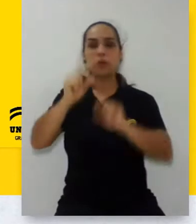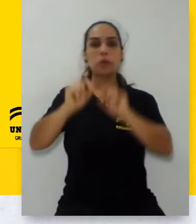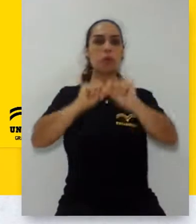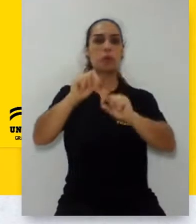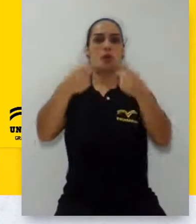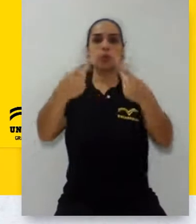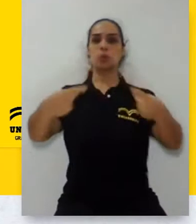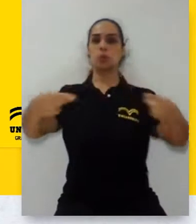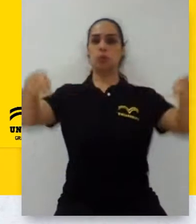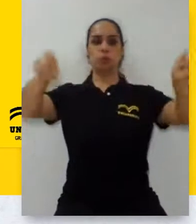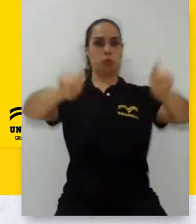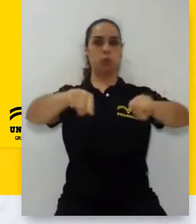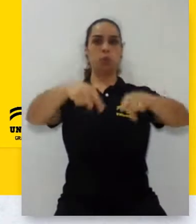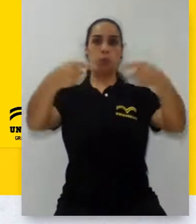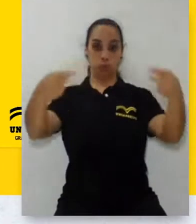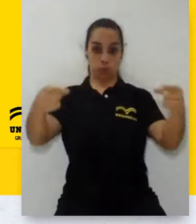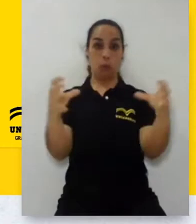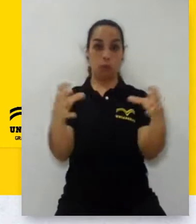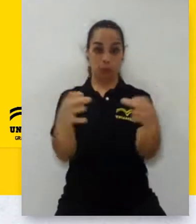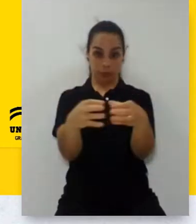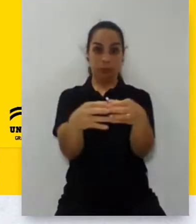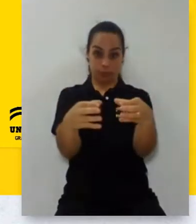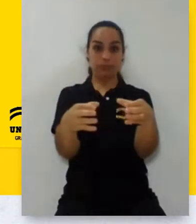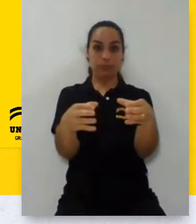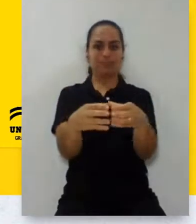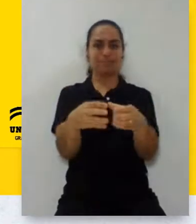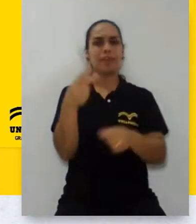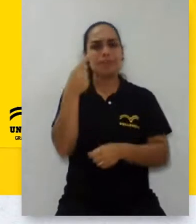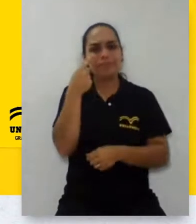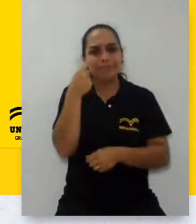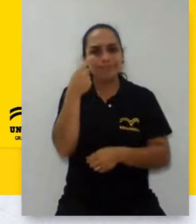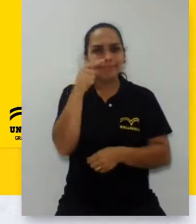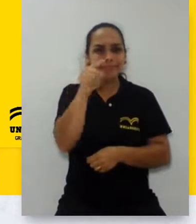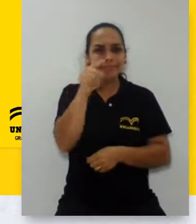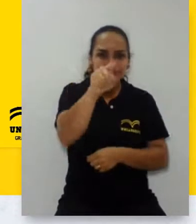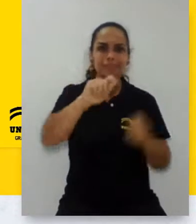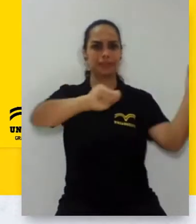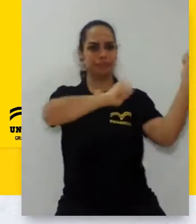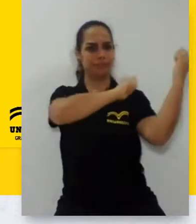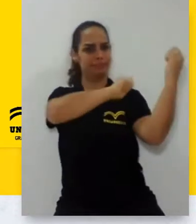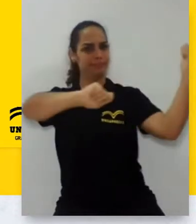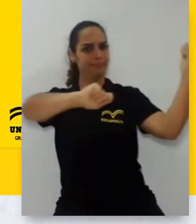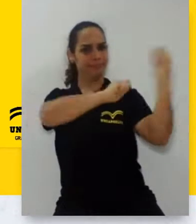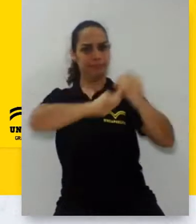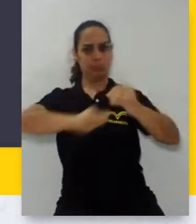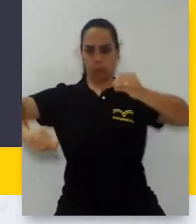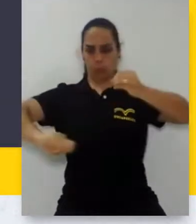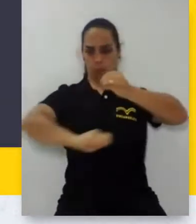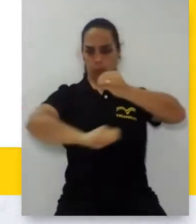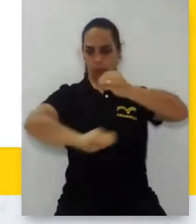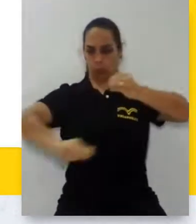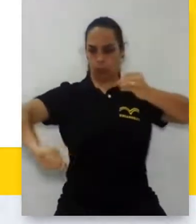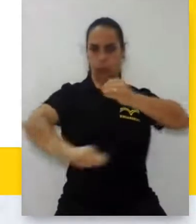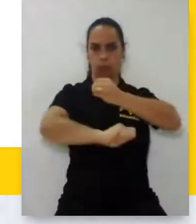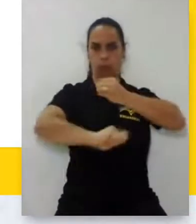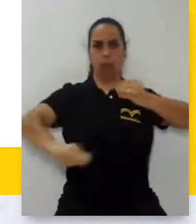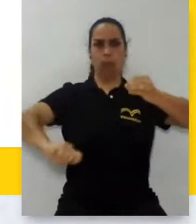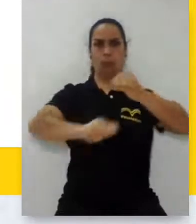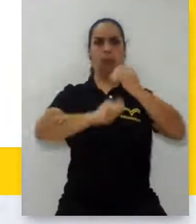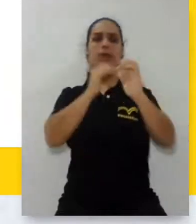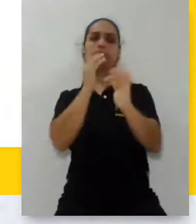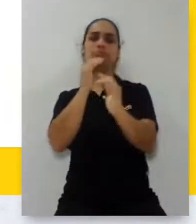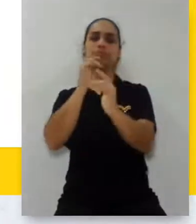acompanhando os músicos, olhando os violinistas, o pessoal do violoncelo, o pessoal da percussão, o maestro a reger toda